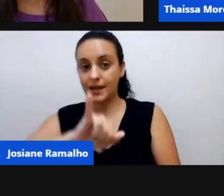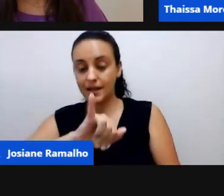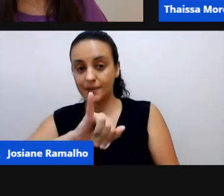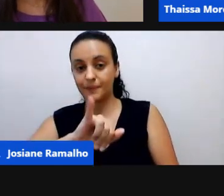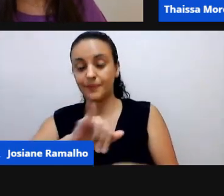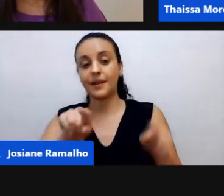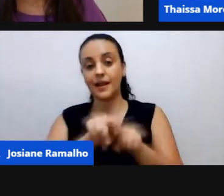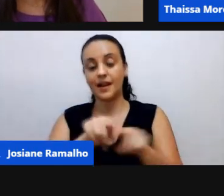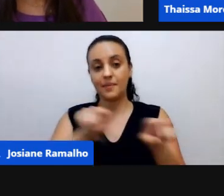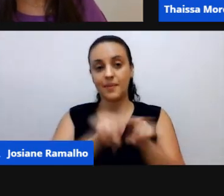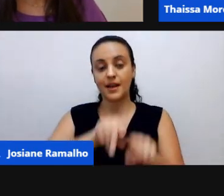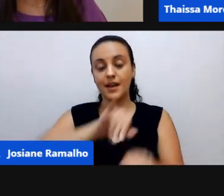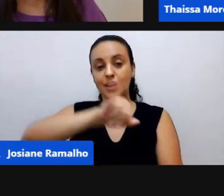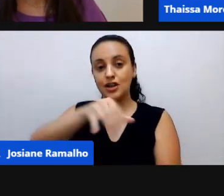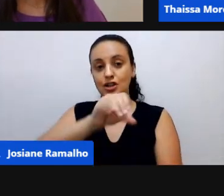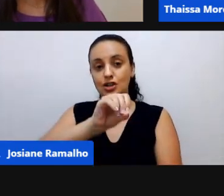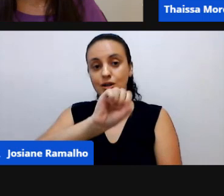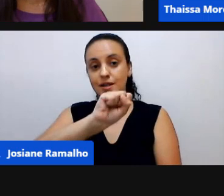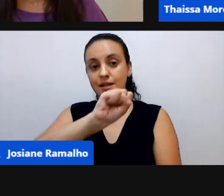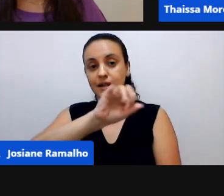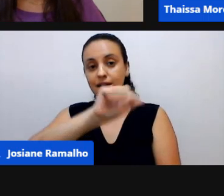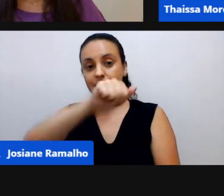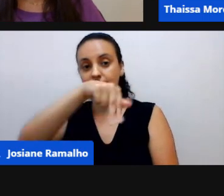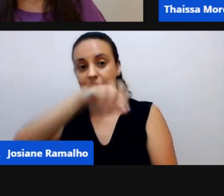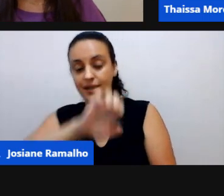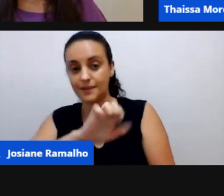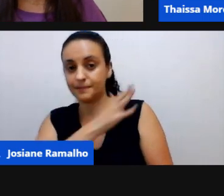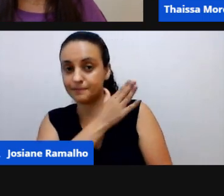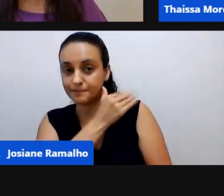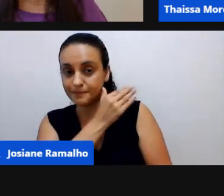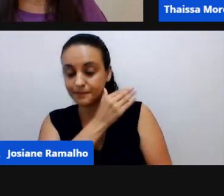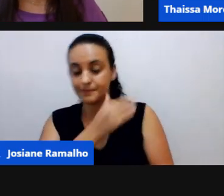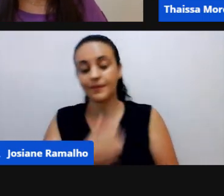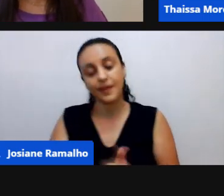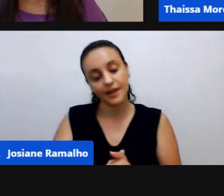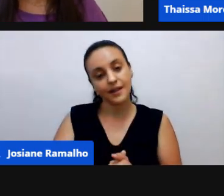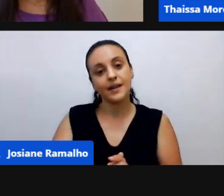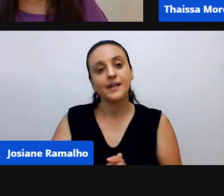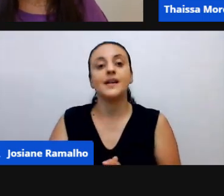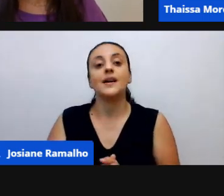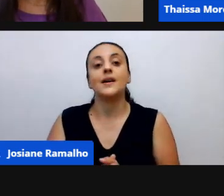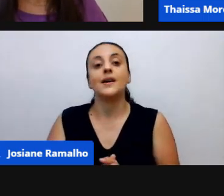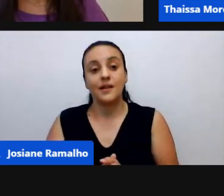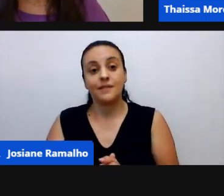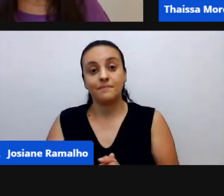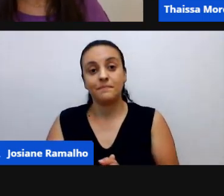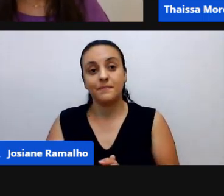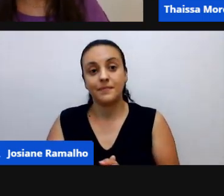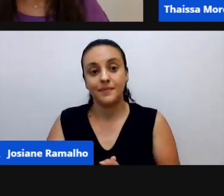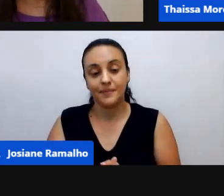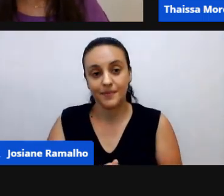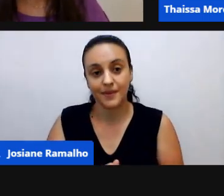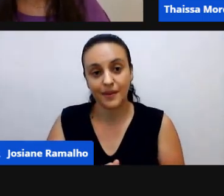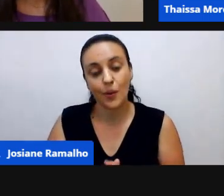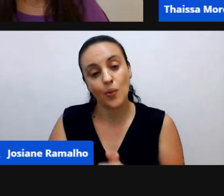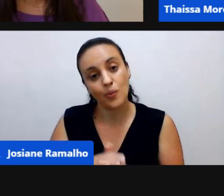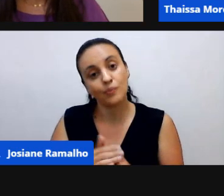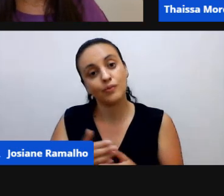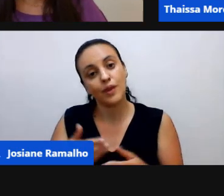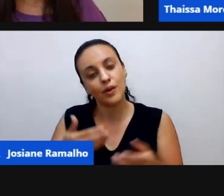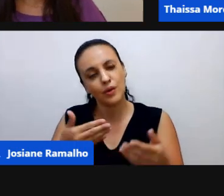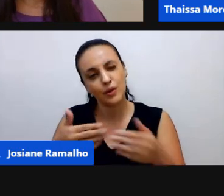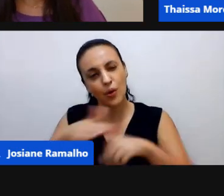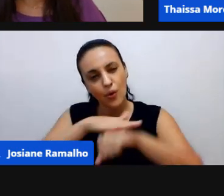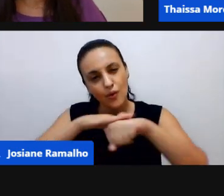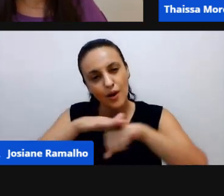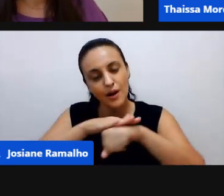nos auxiliando neste momento. Portanto, a nossa fala está em sintonia com